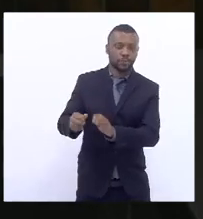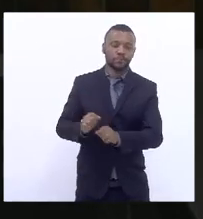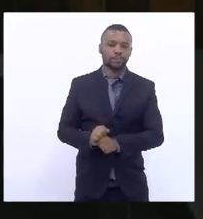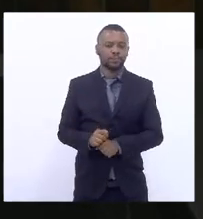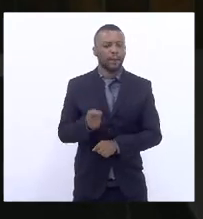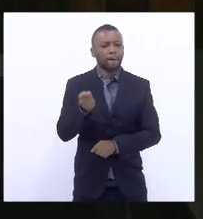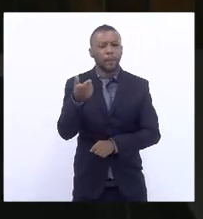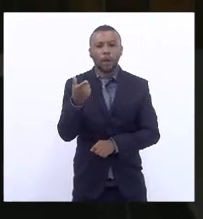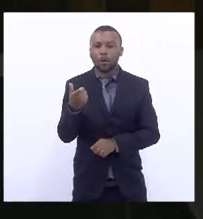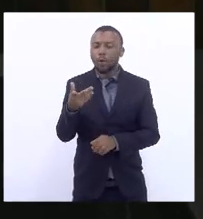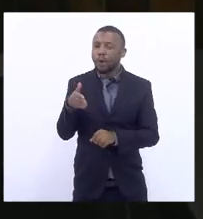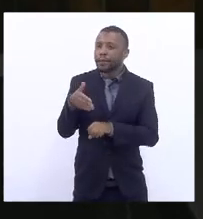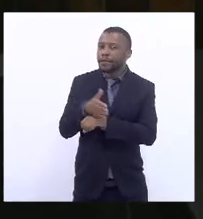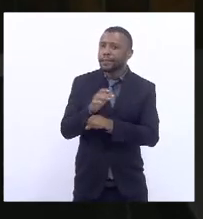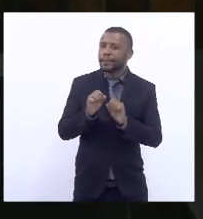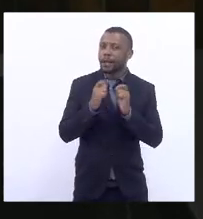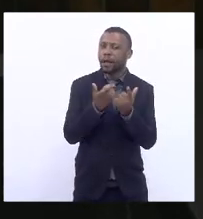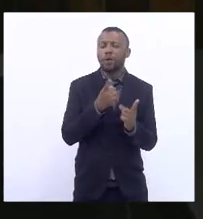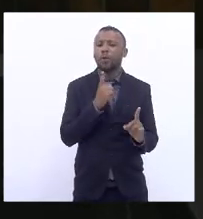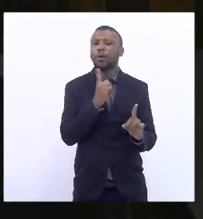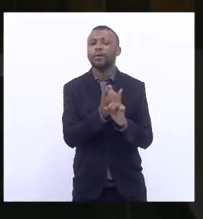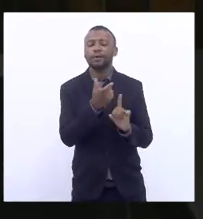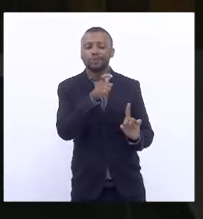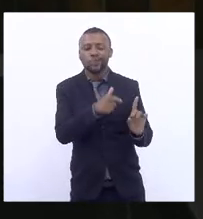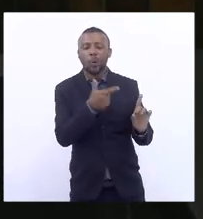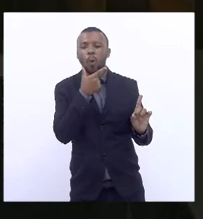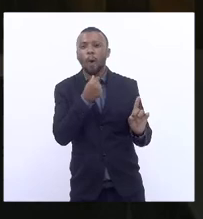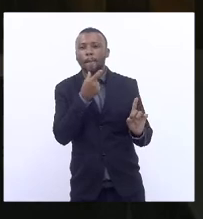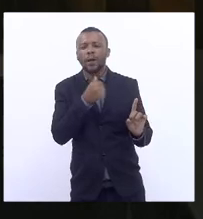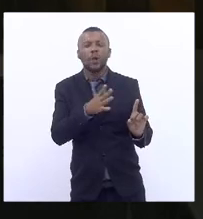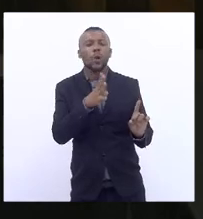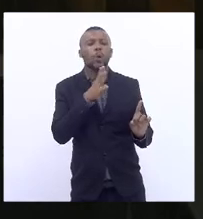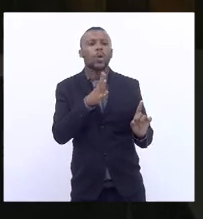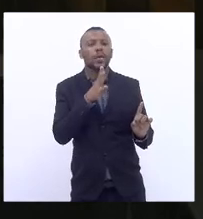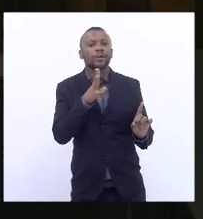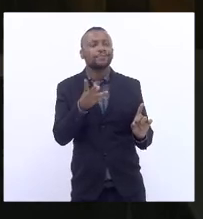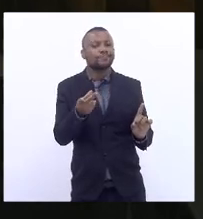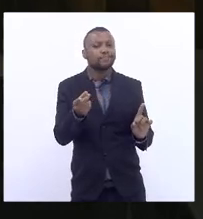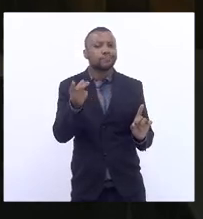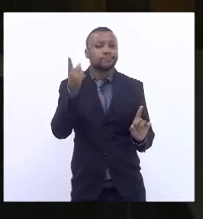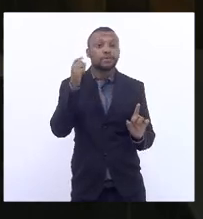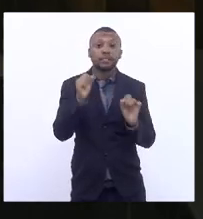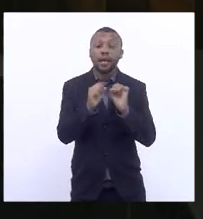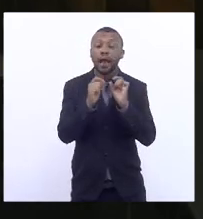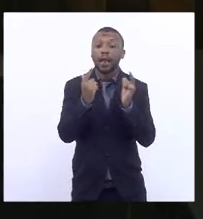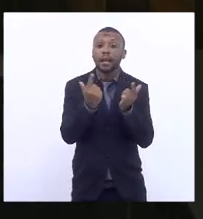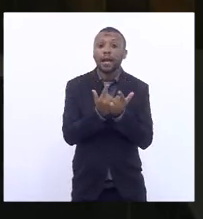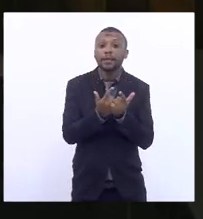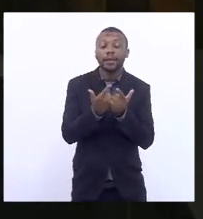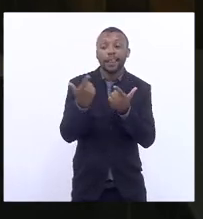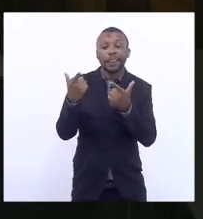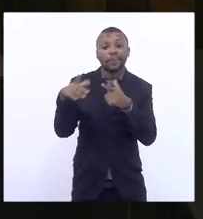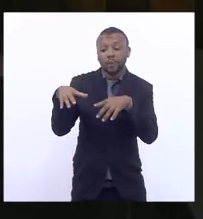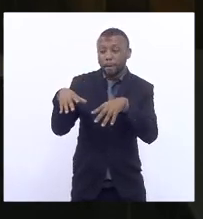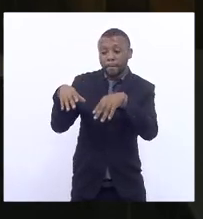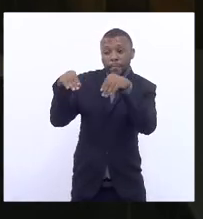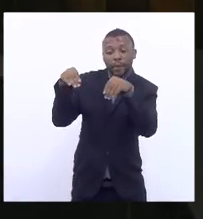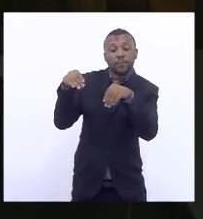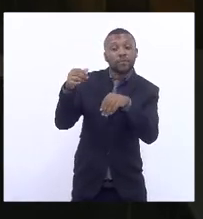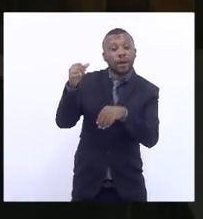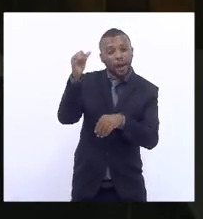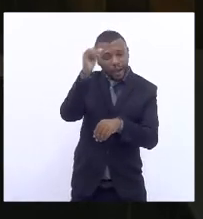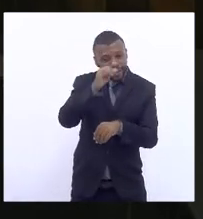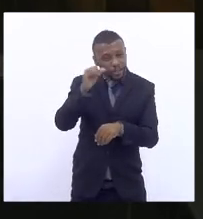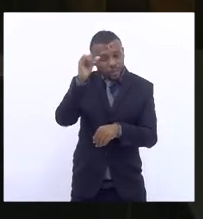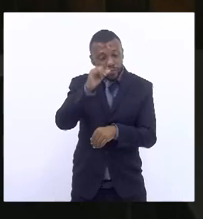eu encontrei um rapaz que eu conheço desde a época que a Alerj era no outro prédio, que eu era deputado estadual.